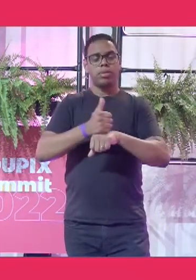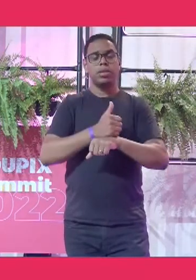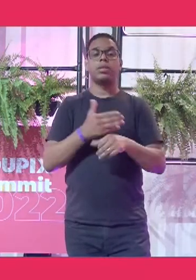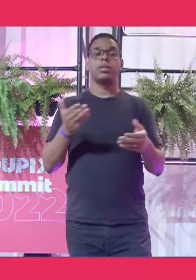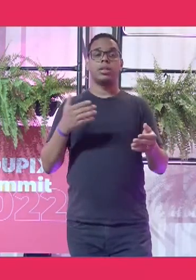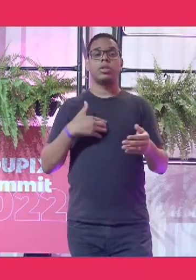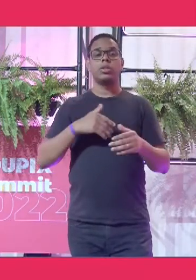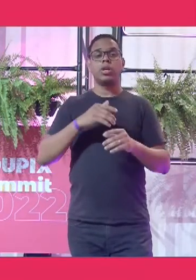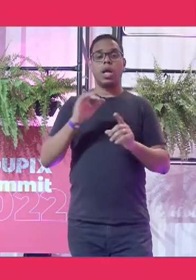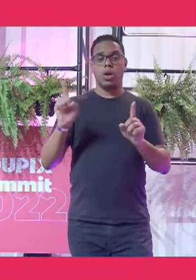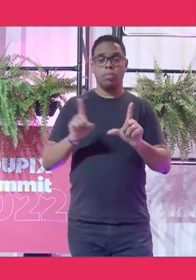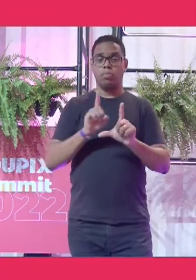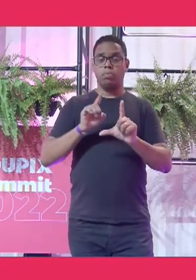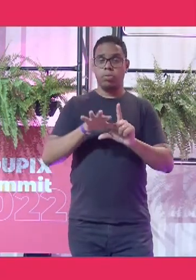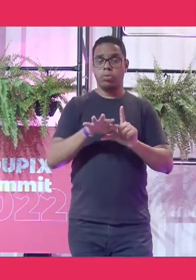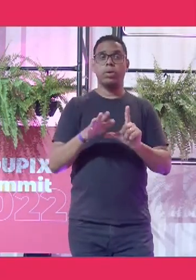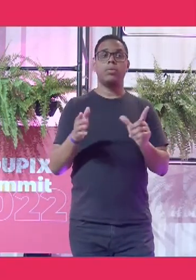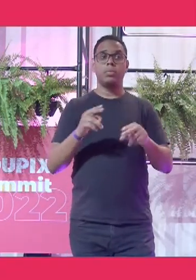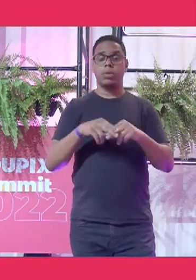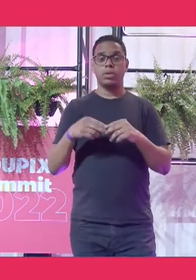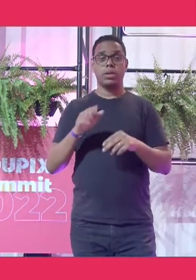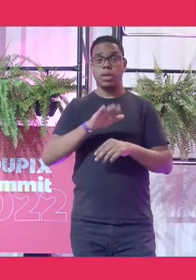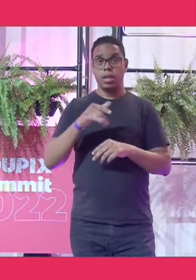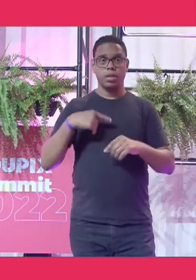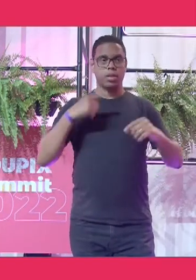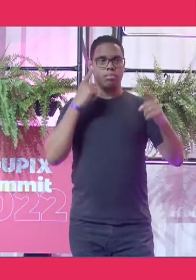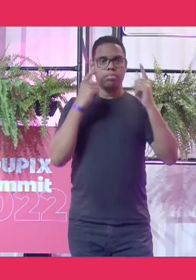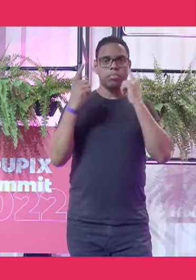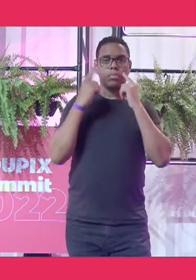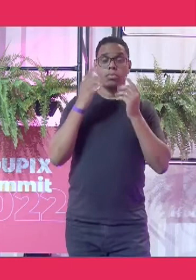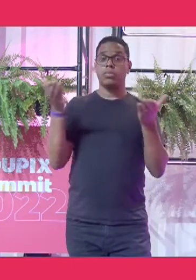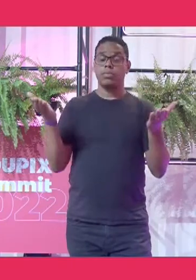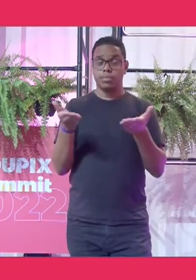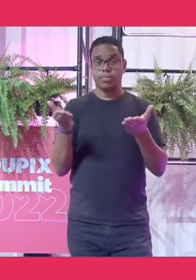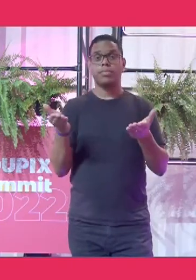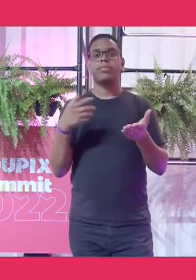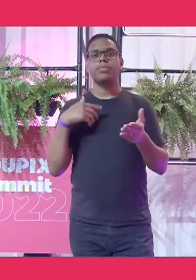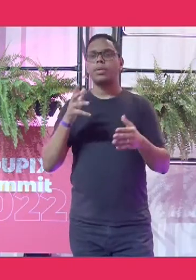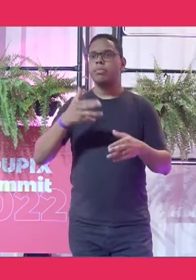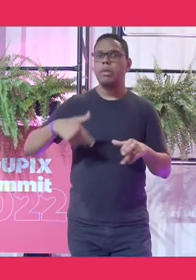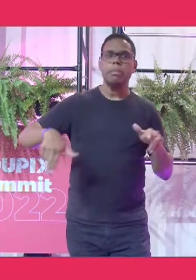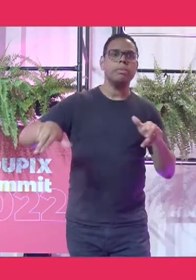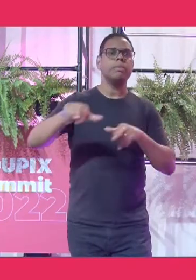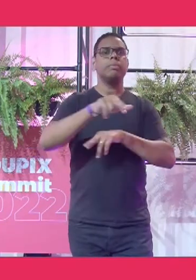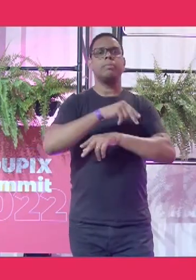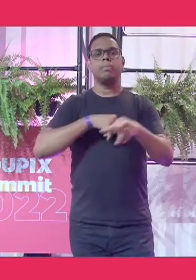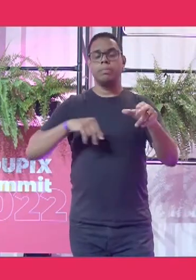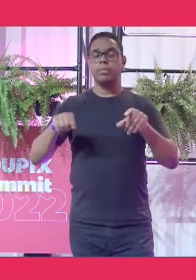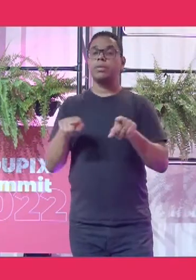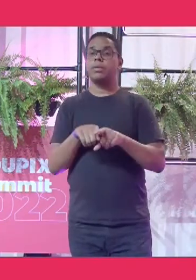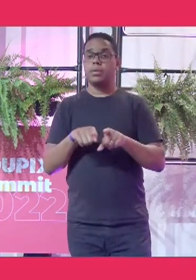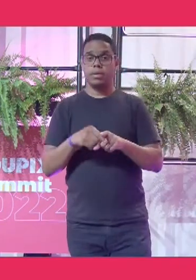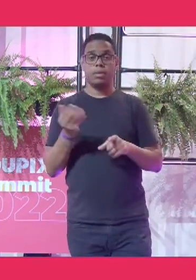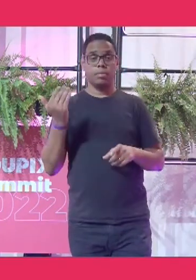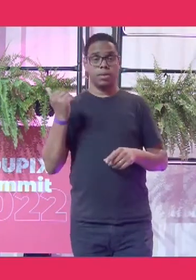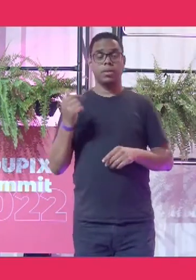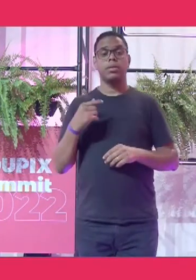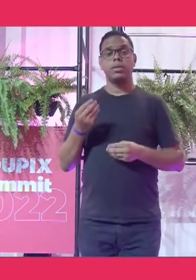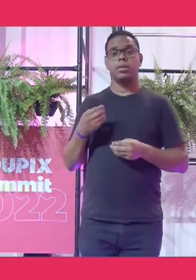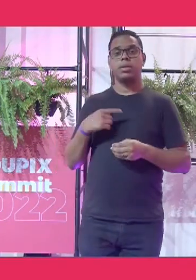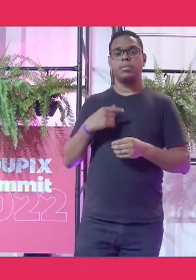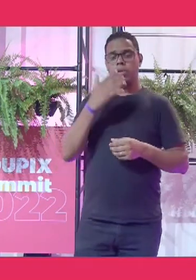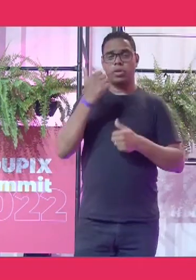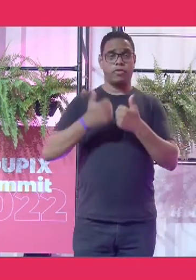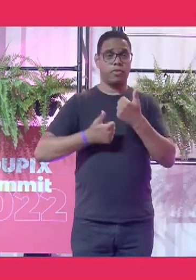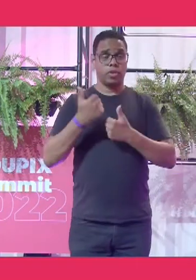em ser influenciador, mas isso é uma criança criativa que hoje tem um universo de possibilidades que antes... Gente, quantos